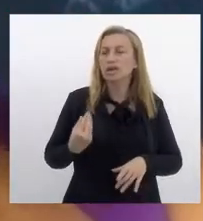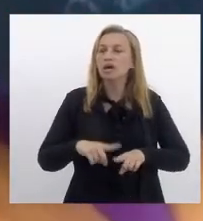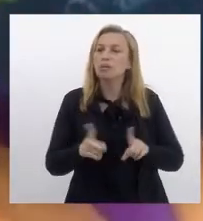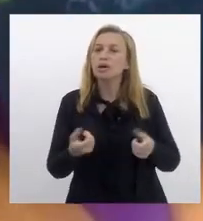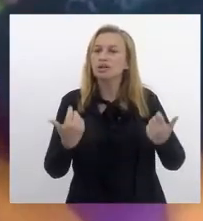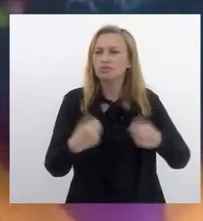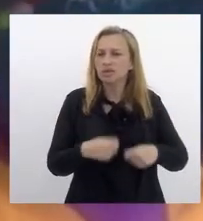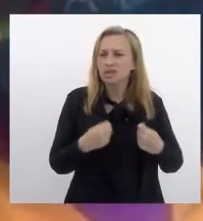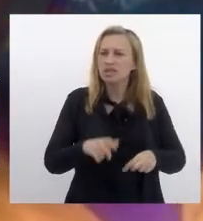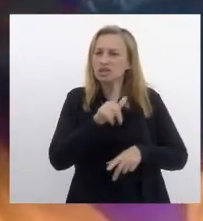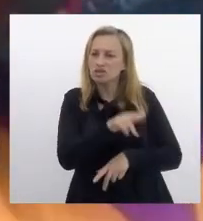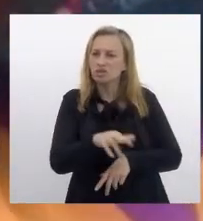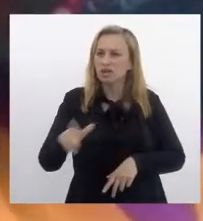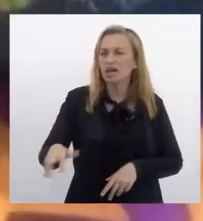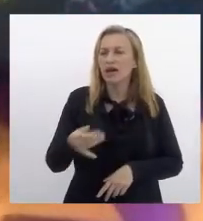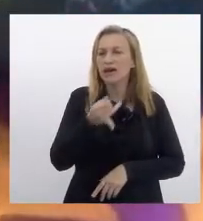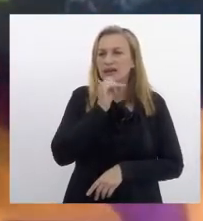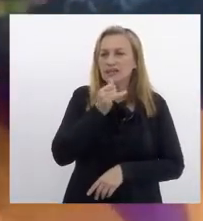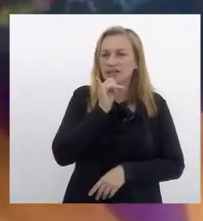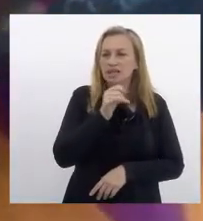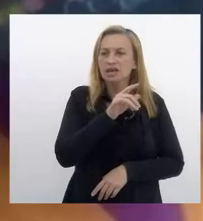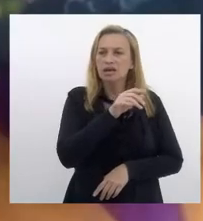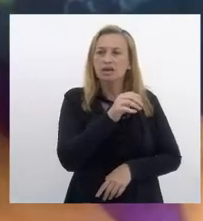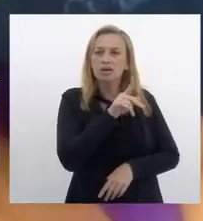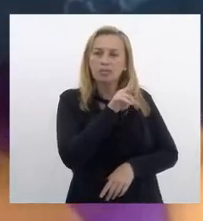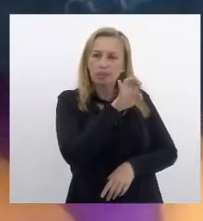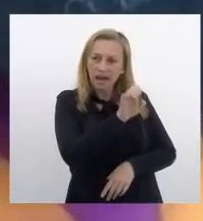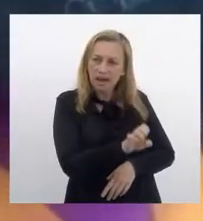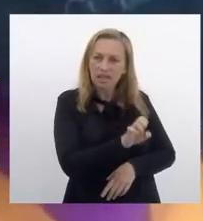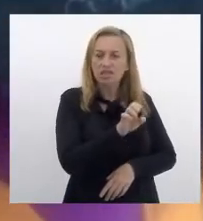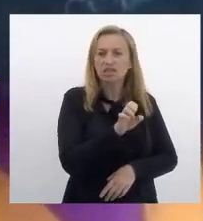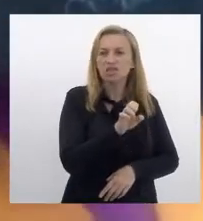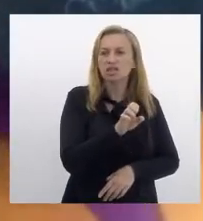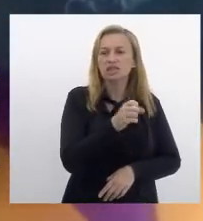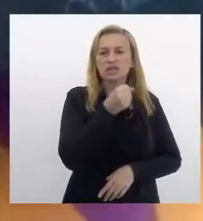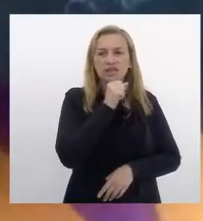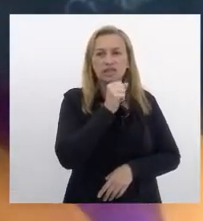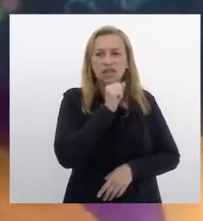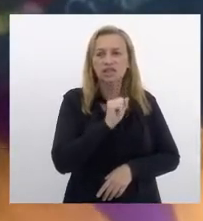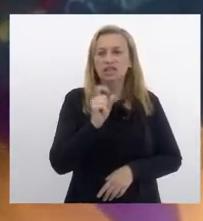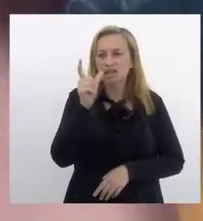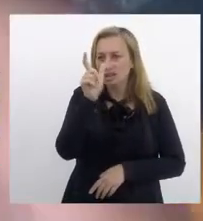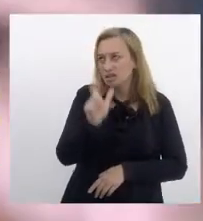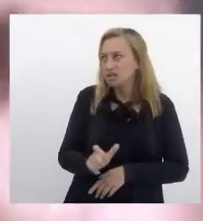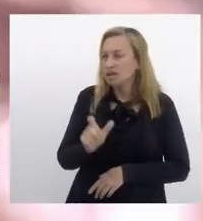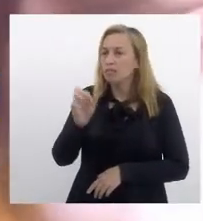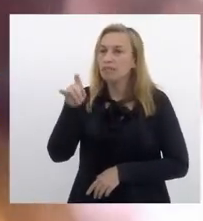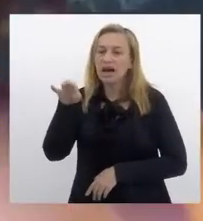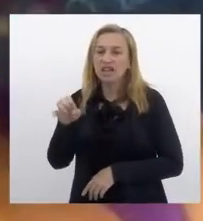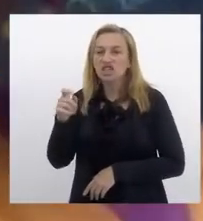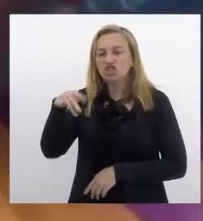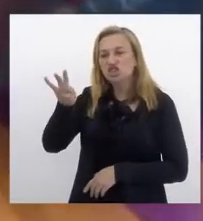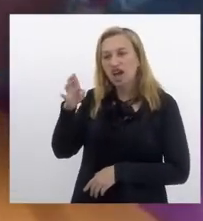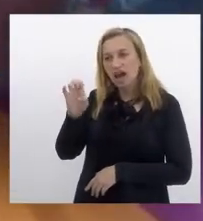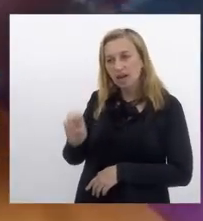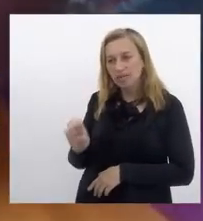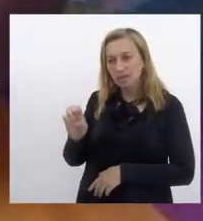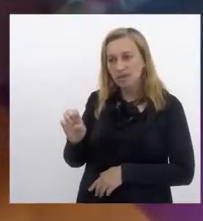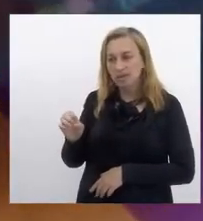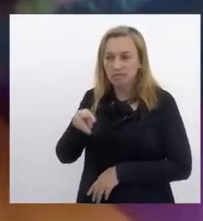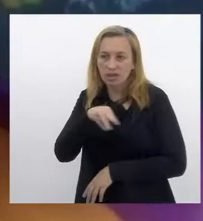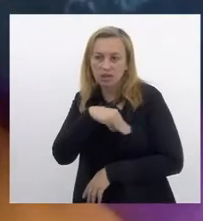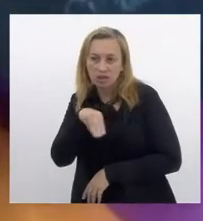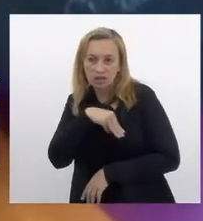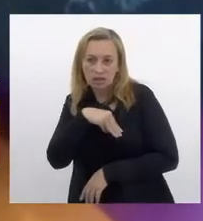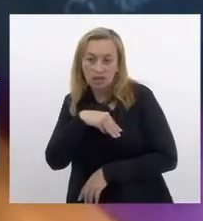precisa diferenciar, por exemplo, baile das antigas seria o baile charme de Madureira, ou o baile das antigas é o baile das equipes de